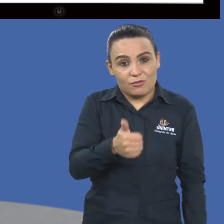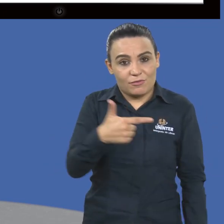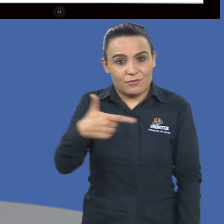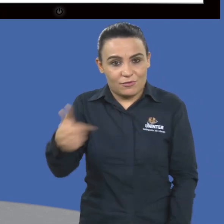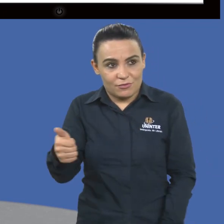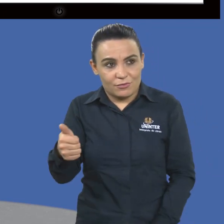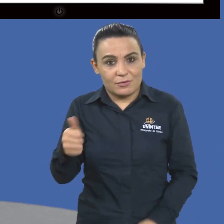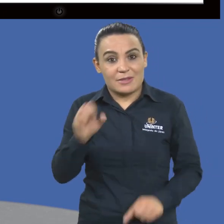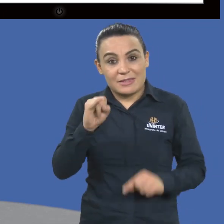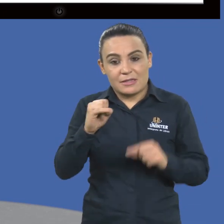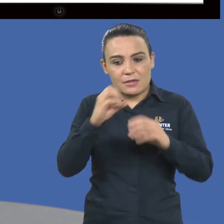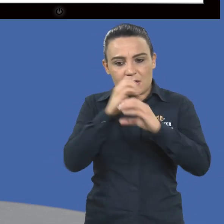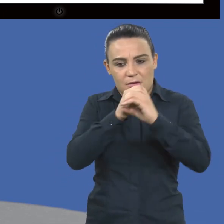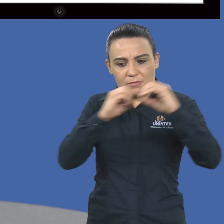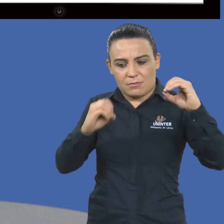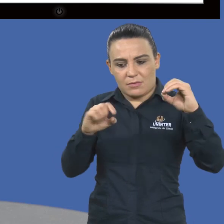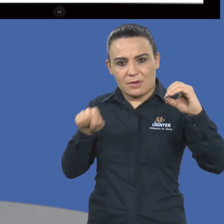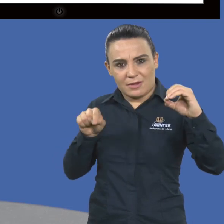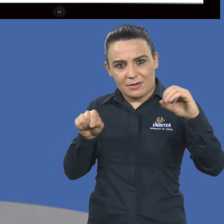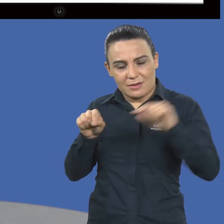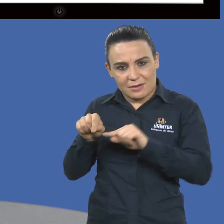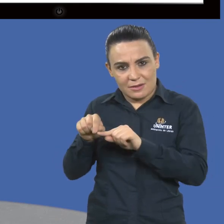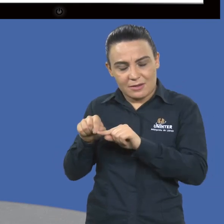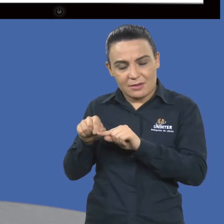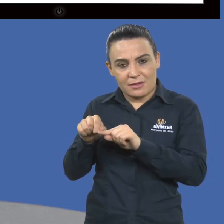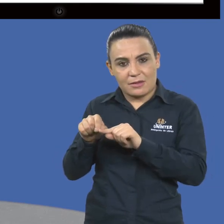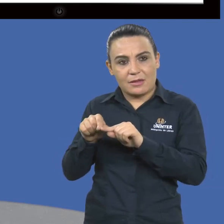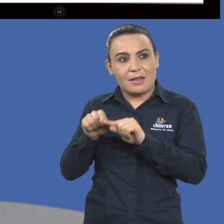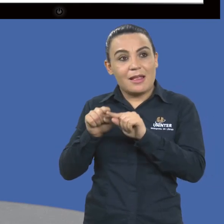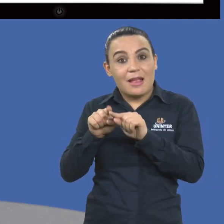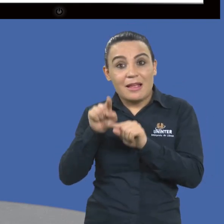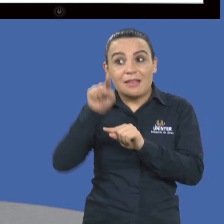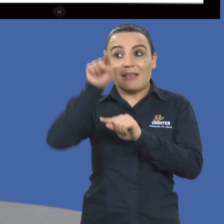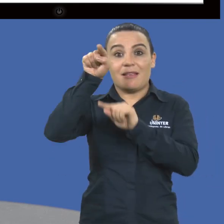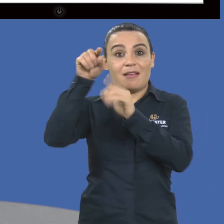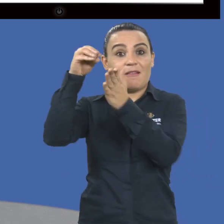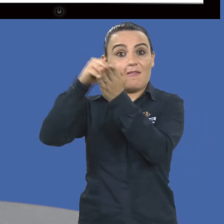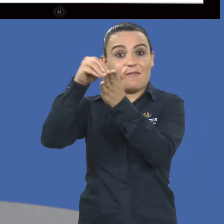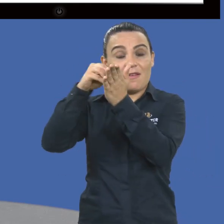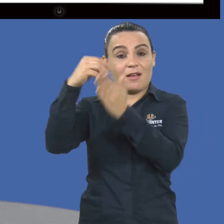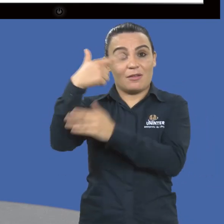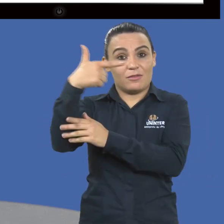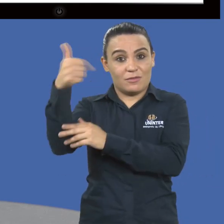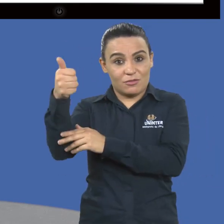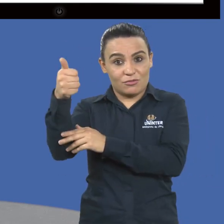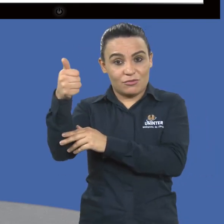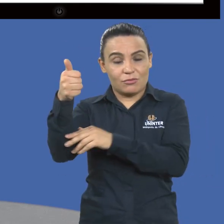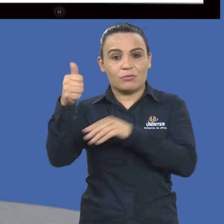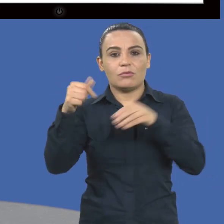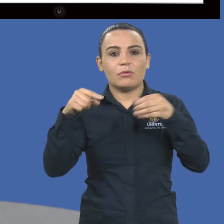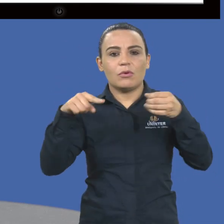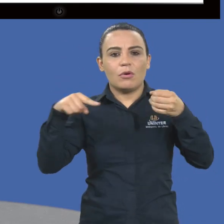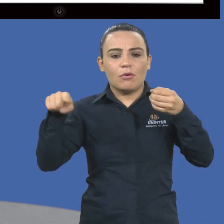21. Se aquele gameta de cima, faltando um cromossomo